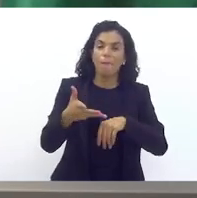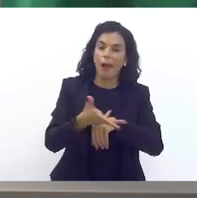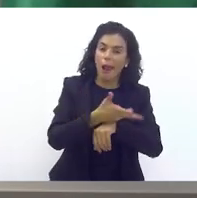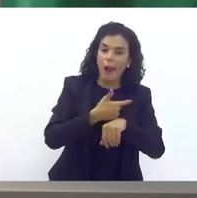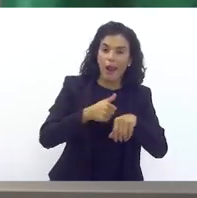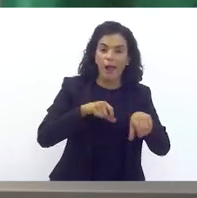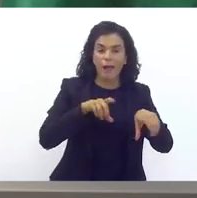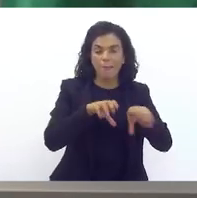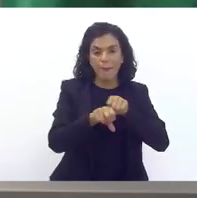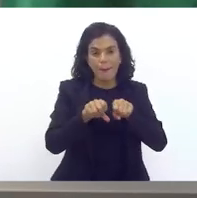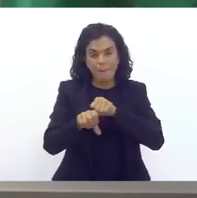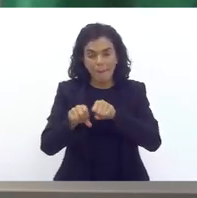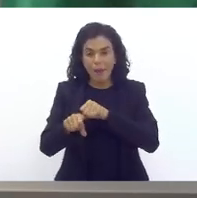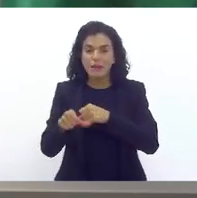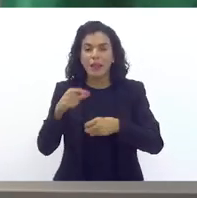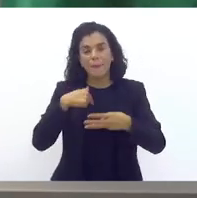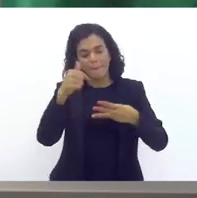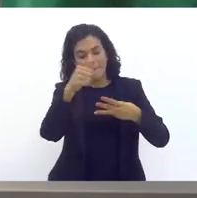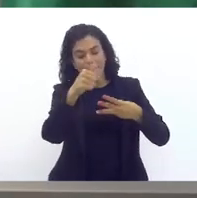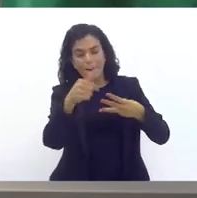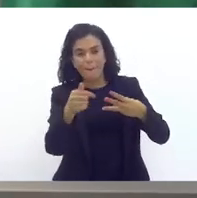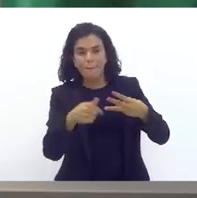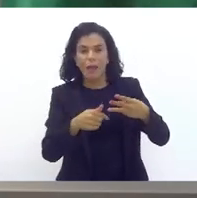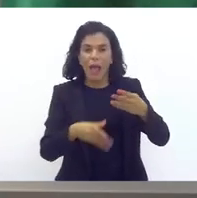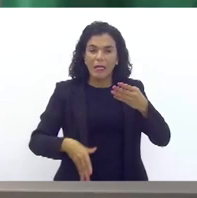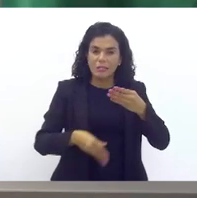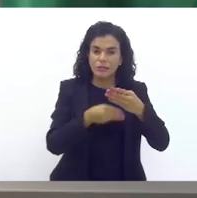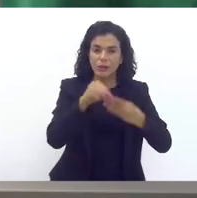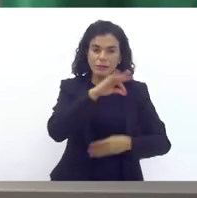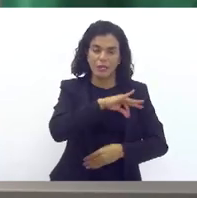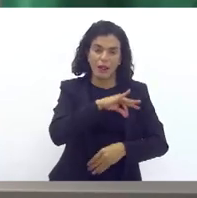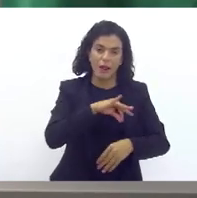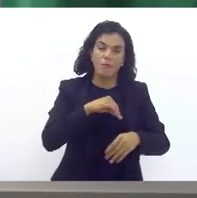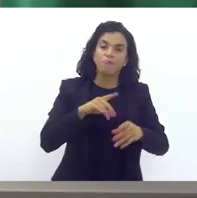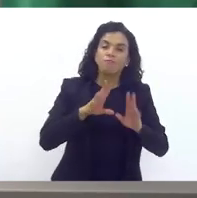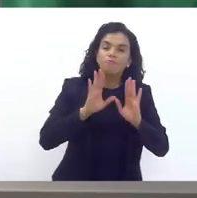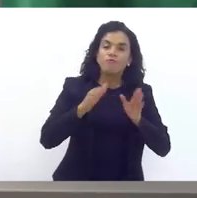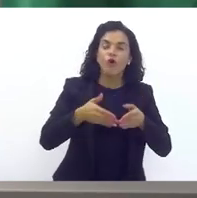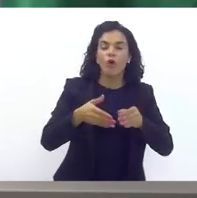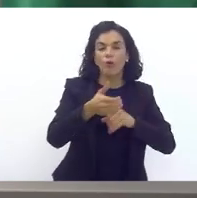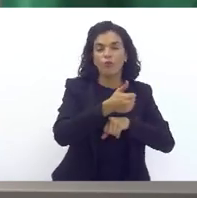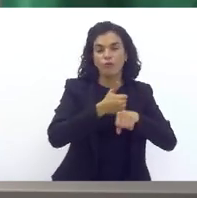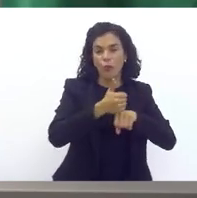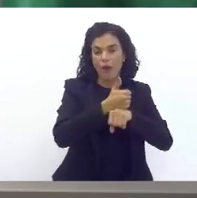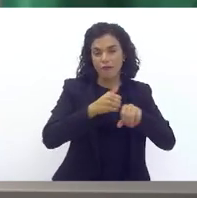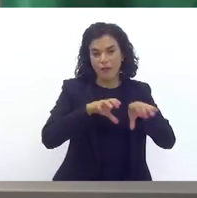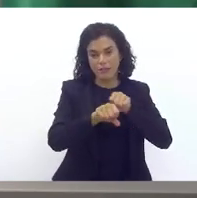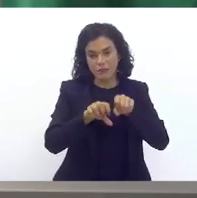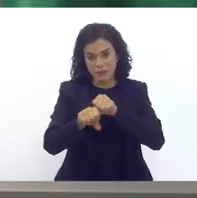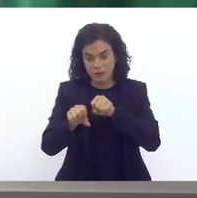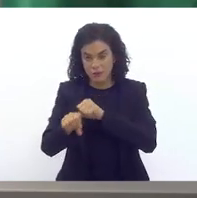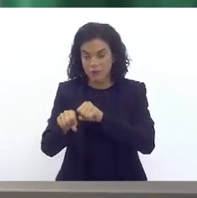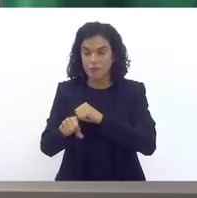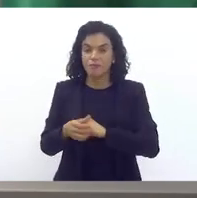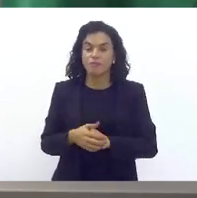claramente definidos, o adicional de qualificação e a progressão funcional, nós